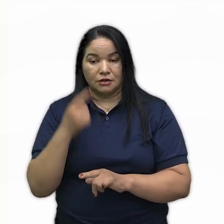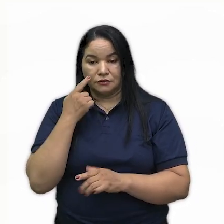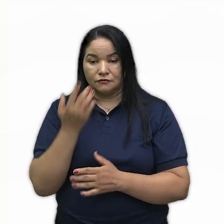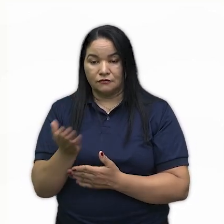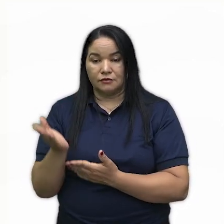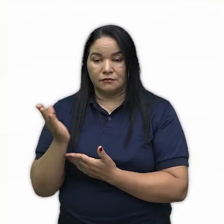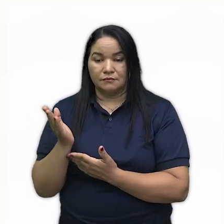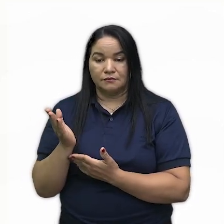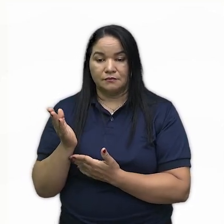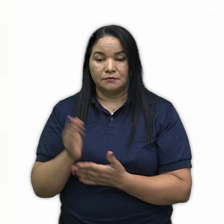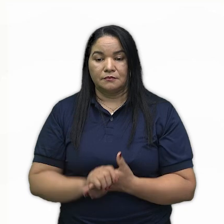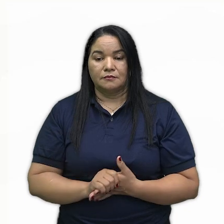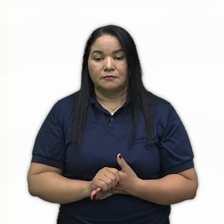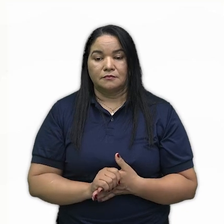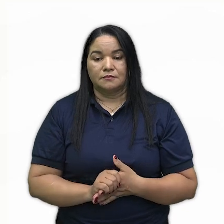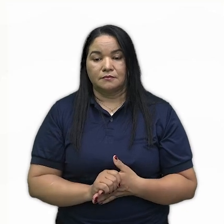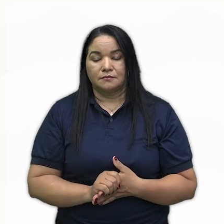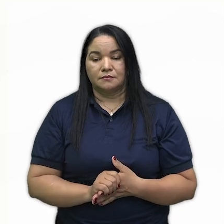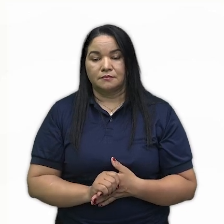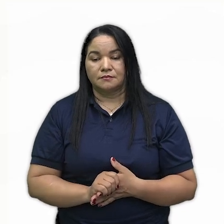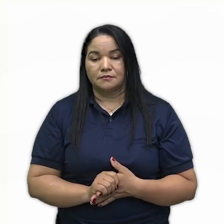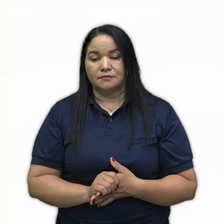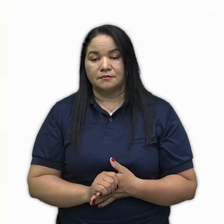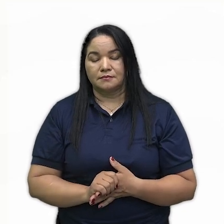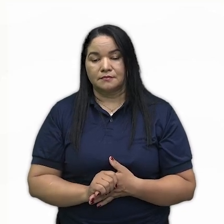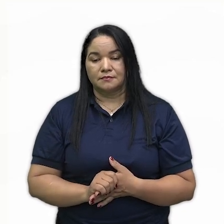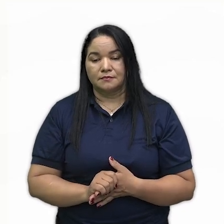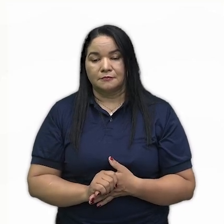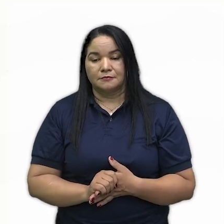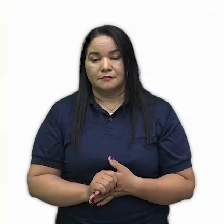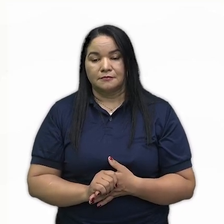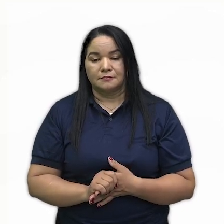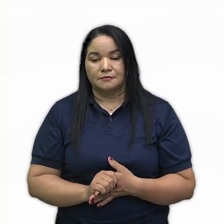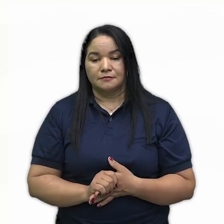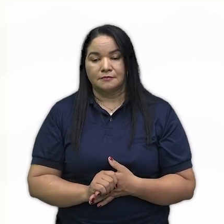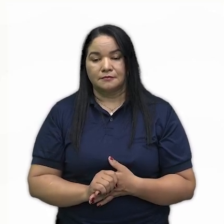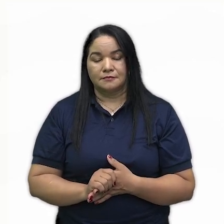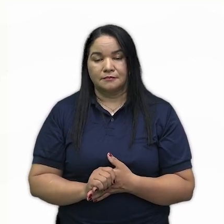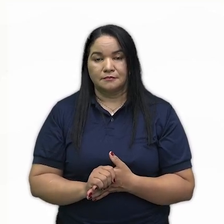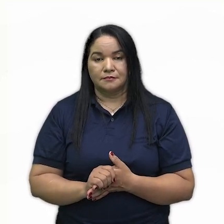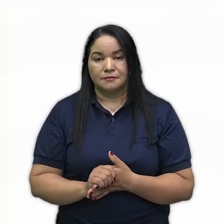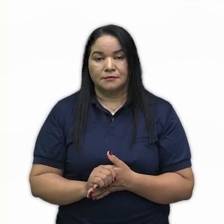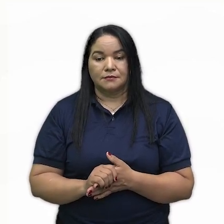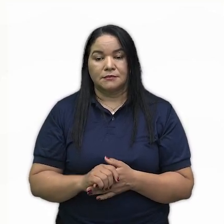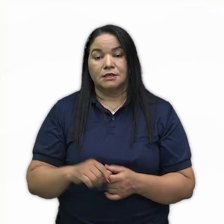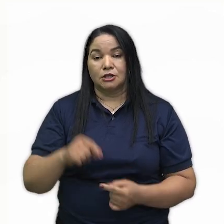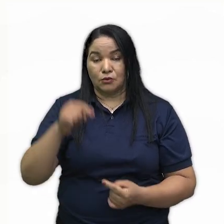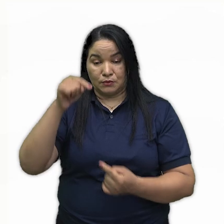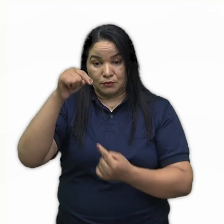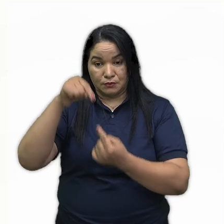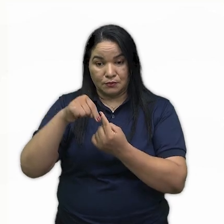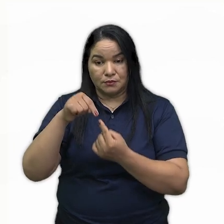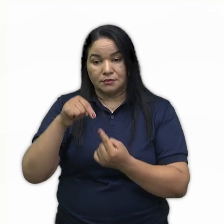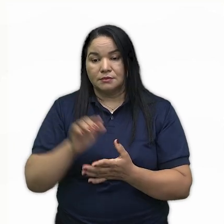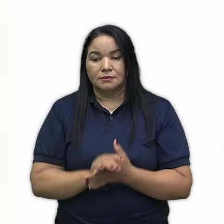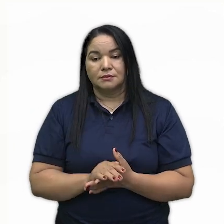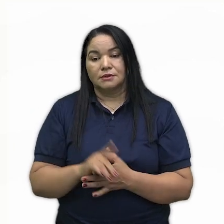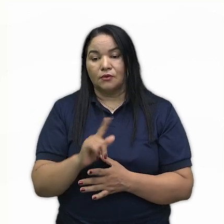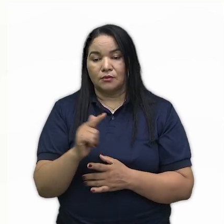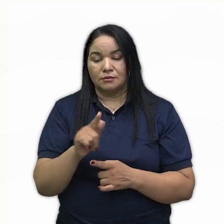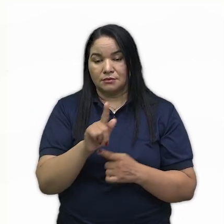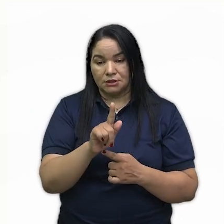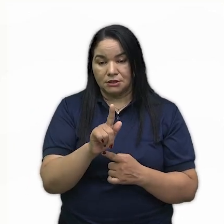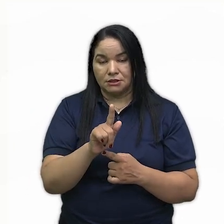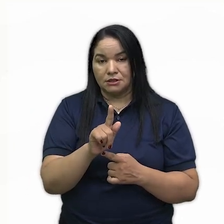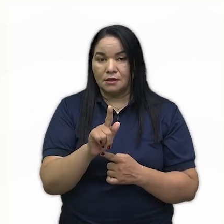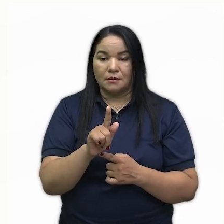calcular exatamente aqui, ó, saindo de cima e vindo para baixo